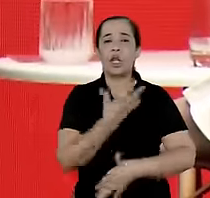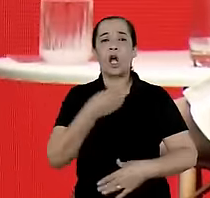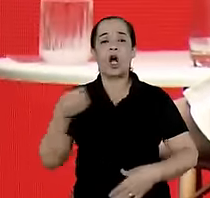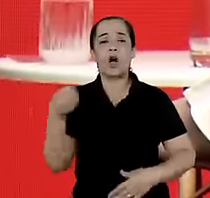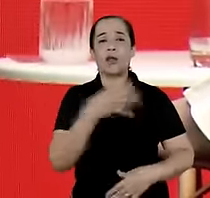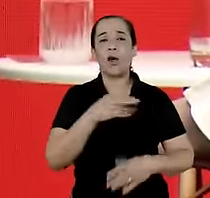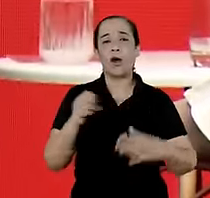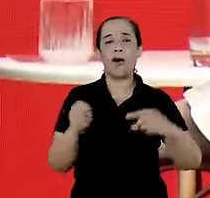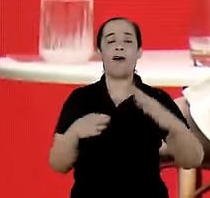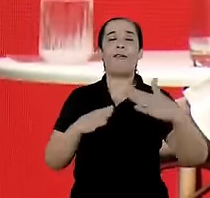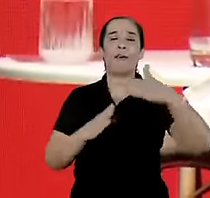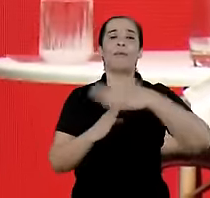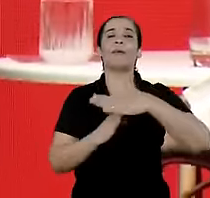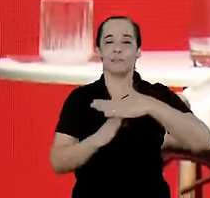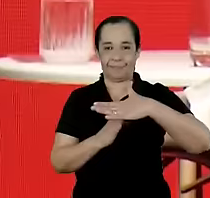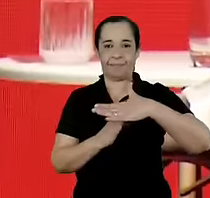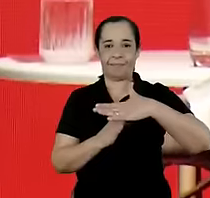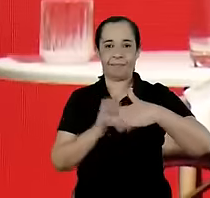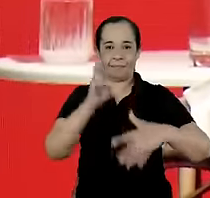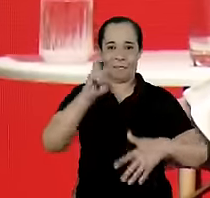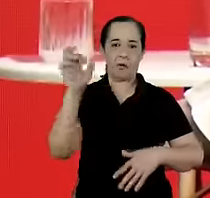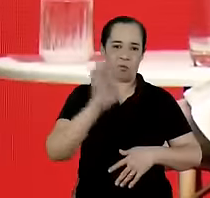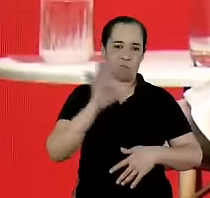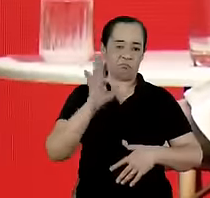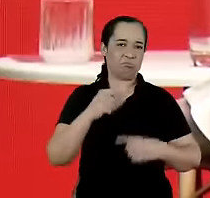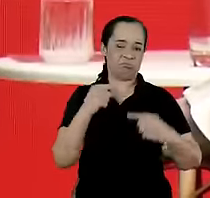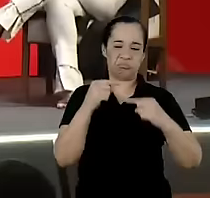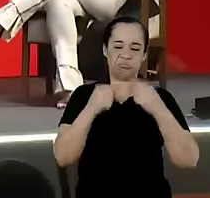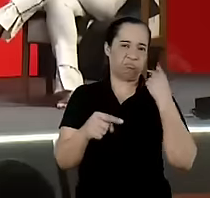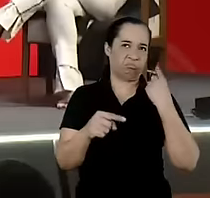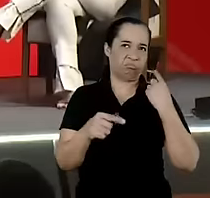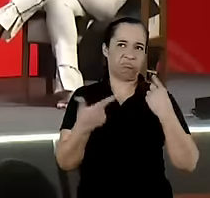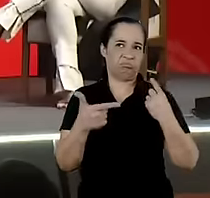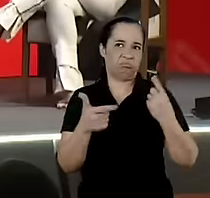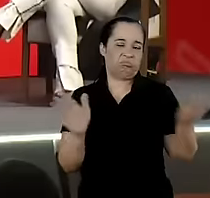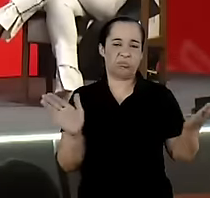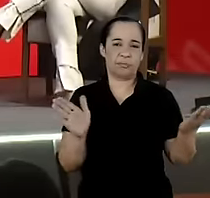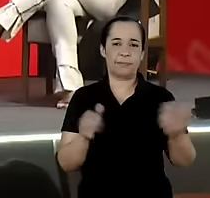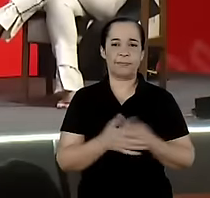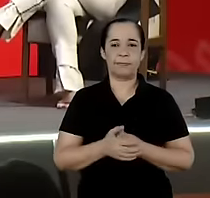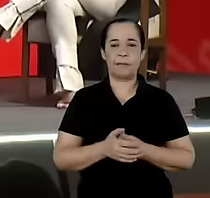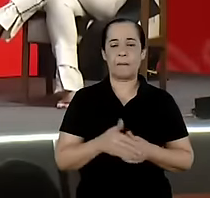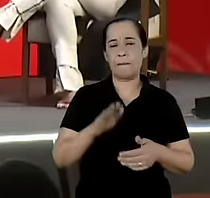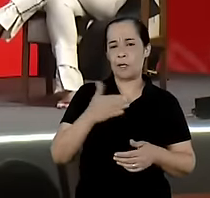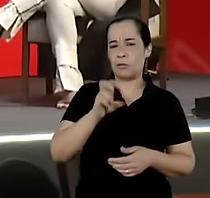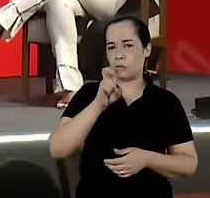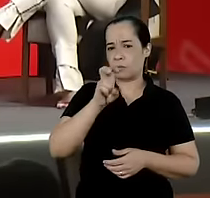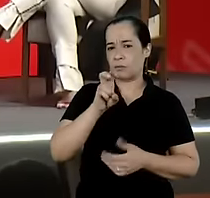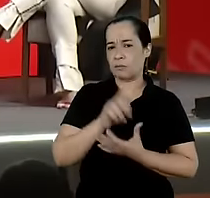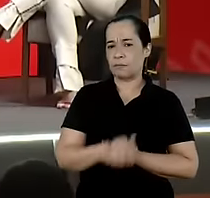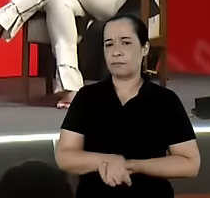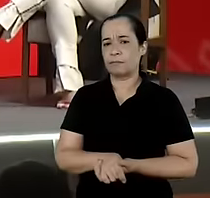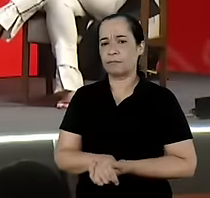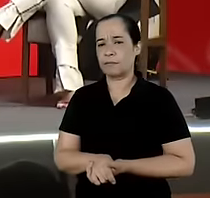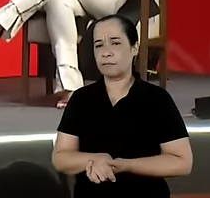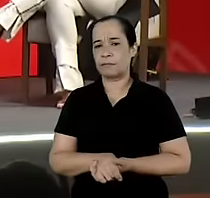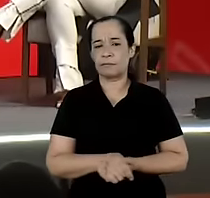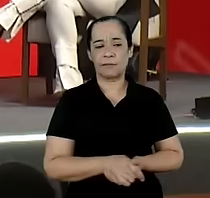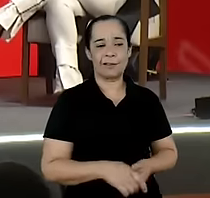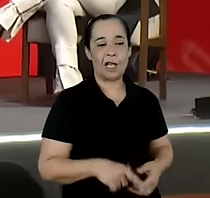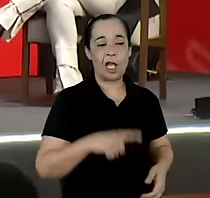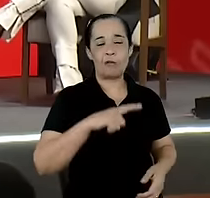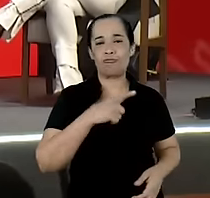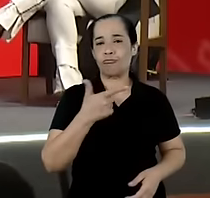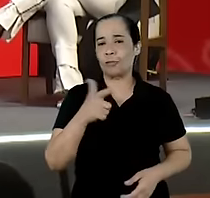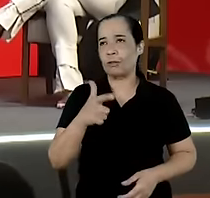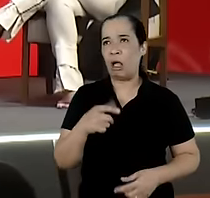acredito que vai ser eu não tem porque discordar desse consenso de mercado de ser por volta de cinco então e eu eu não tenho tanta preocupação